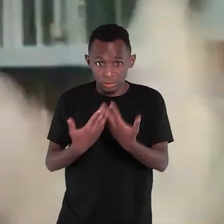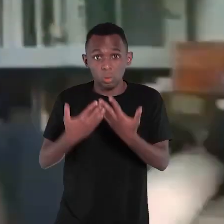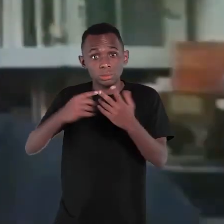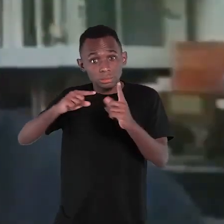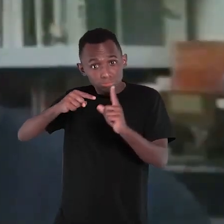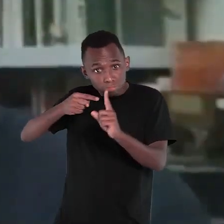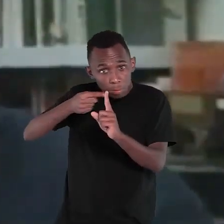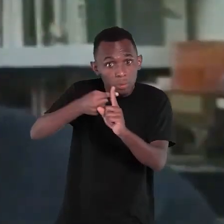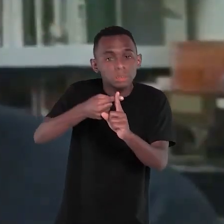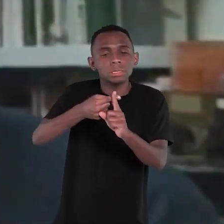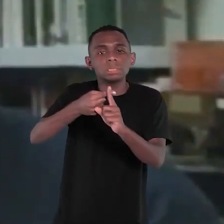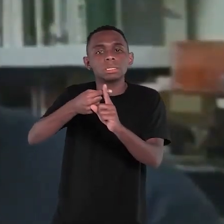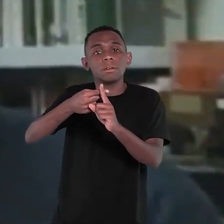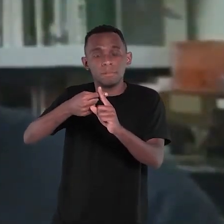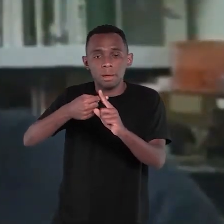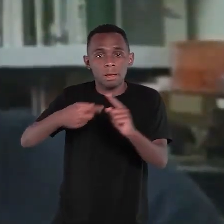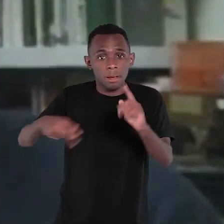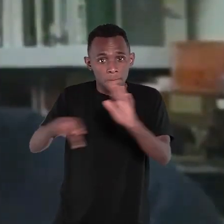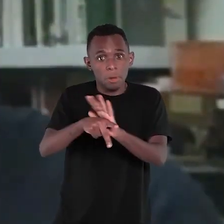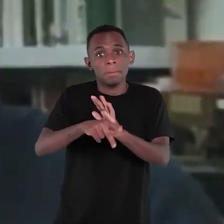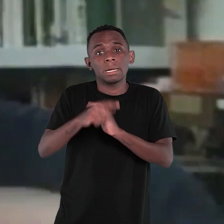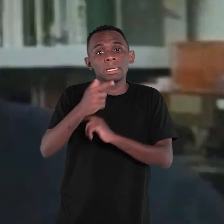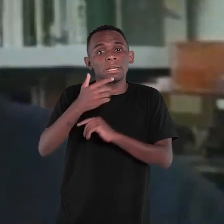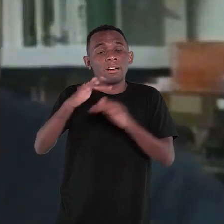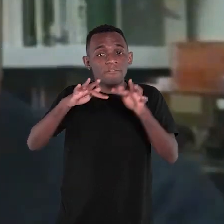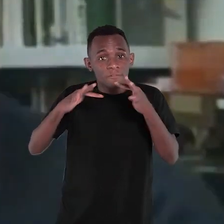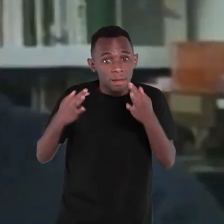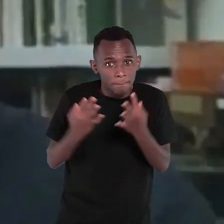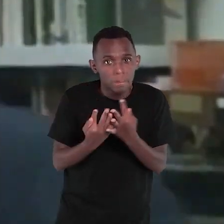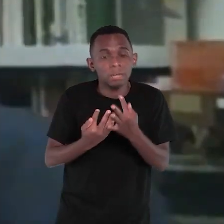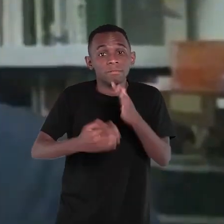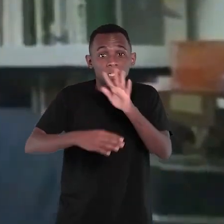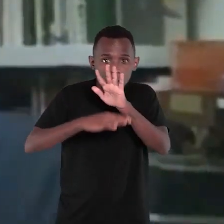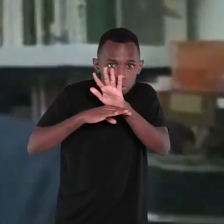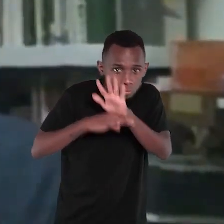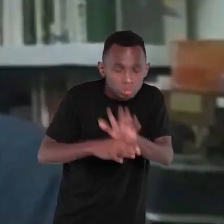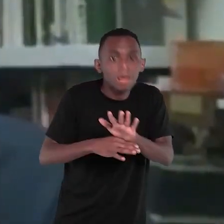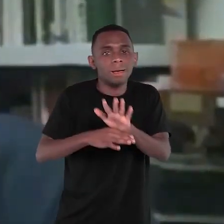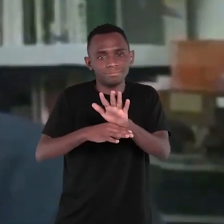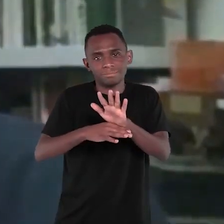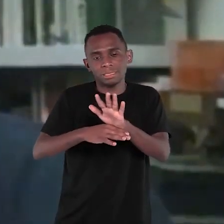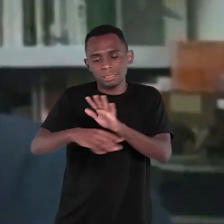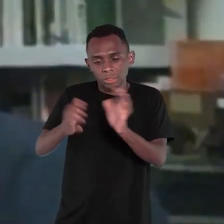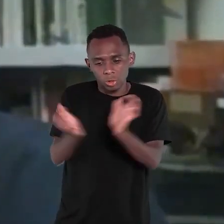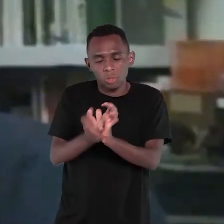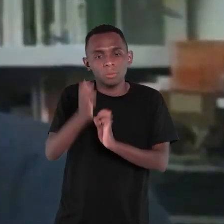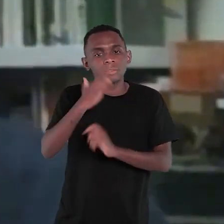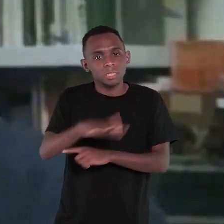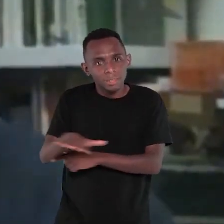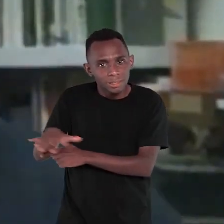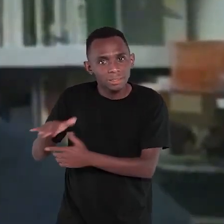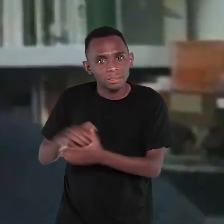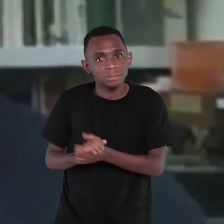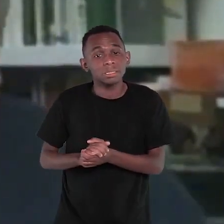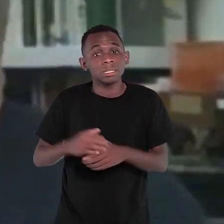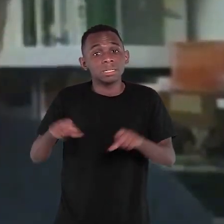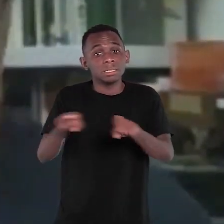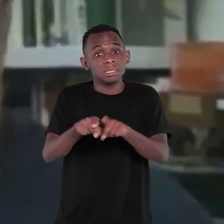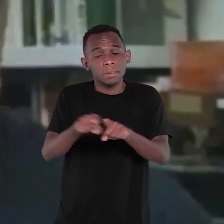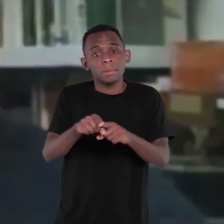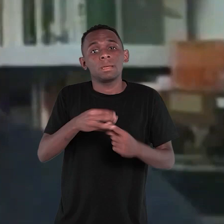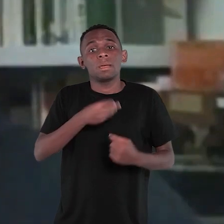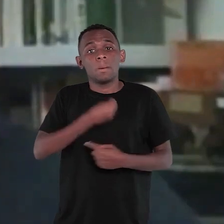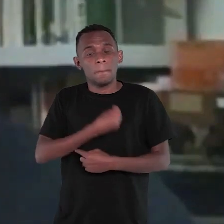essa carga positiva que é dada pelos pais, né, vai ajudar muito essas crianças no futuro. E